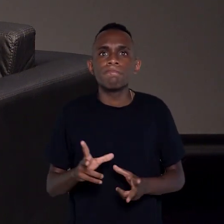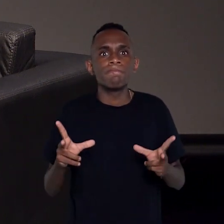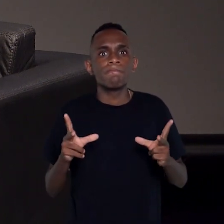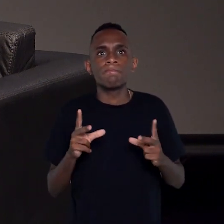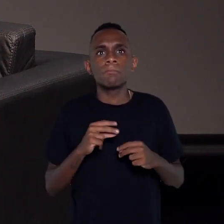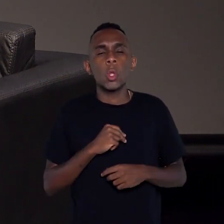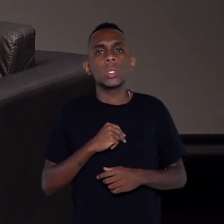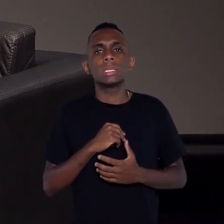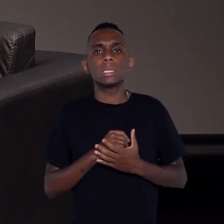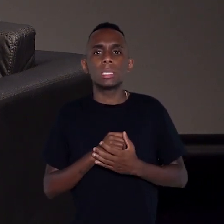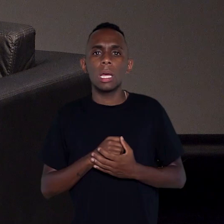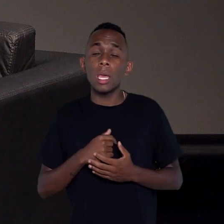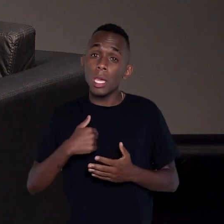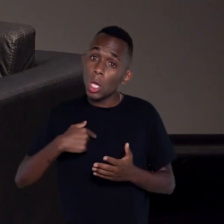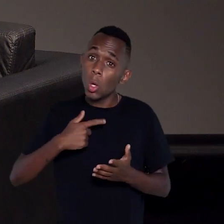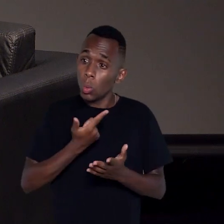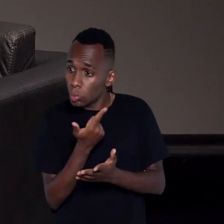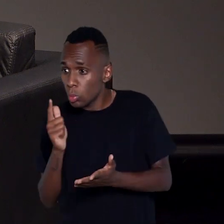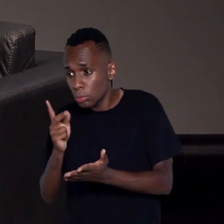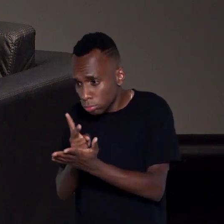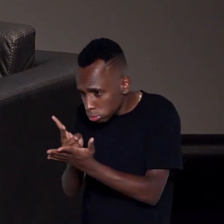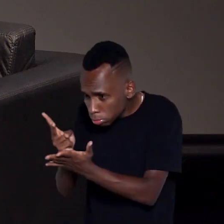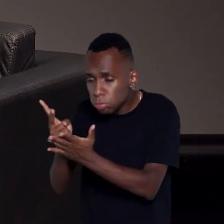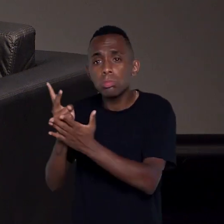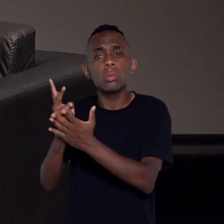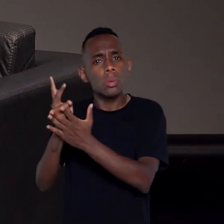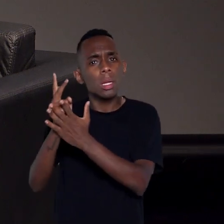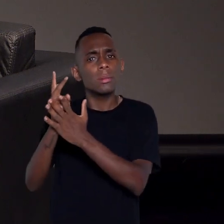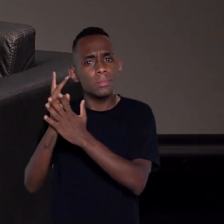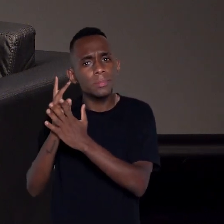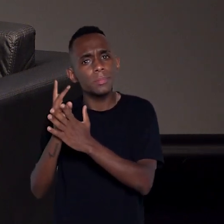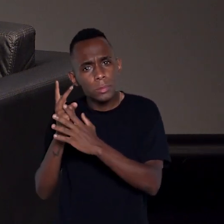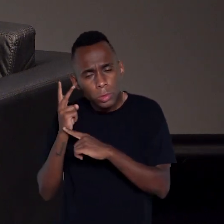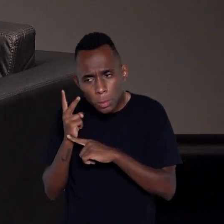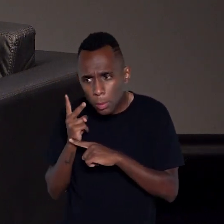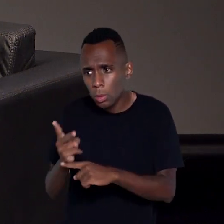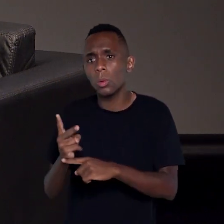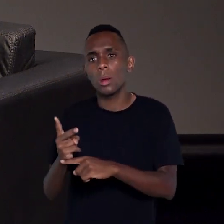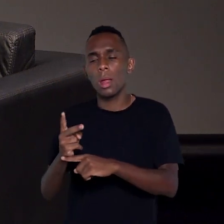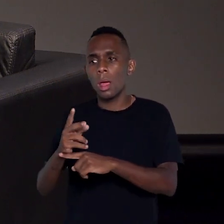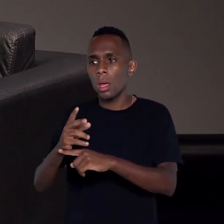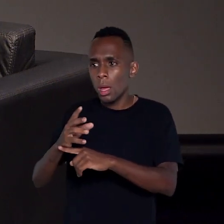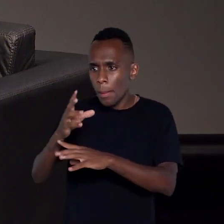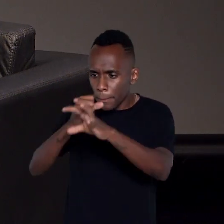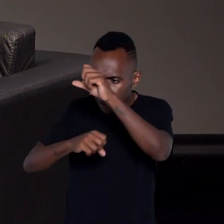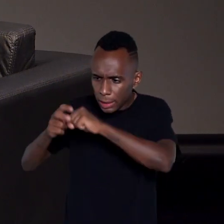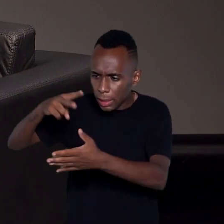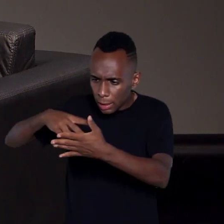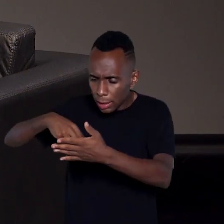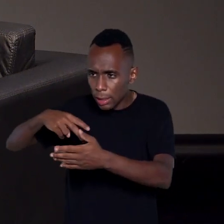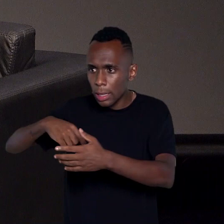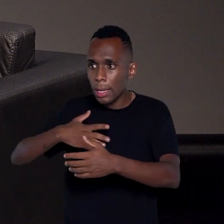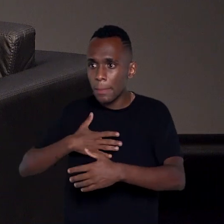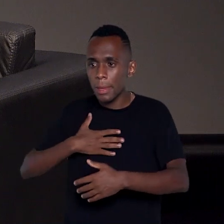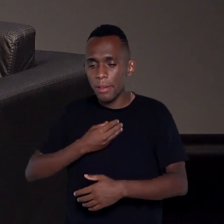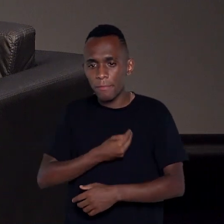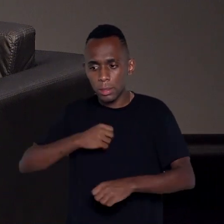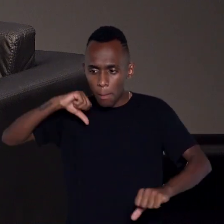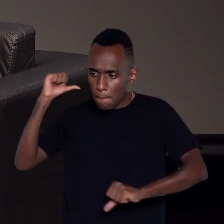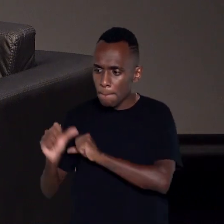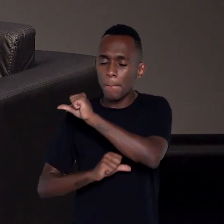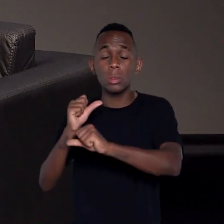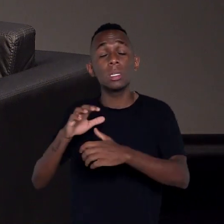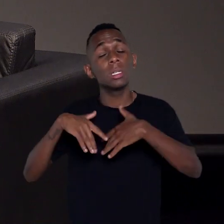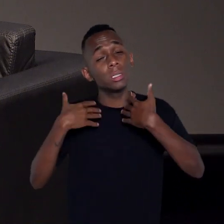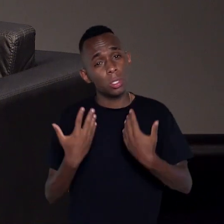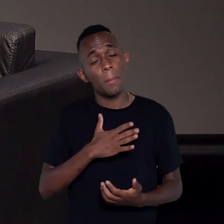né? E a cada história que eu lia era uma revolução na minha cabeça, uma revolução na minha vida. Então foi assim, a